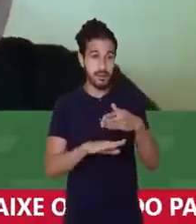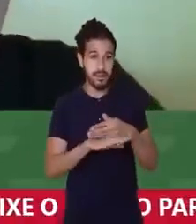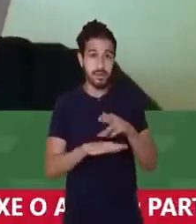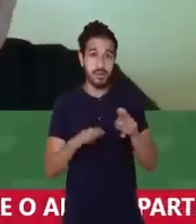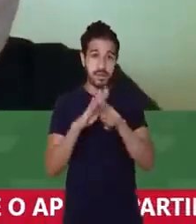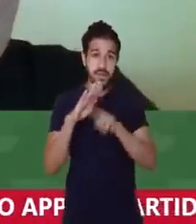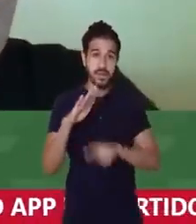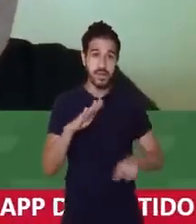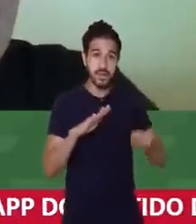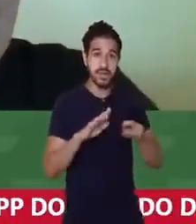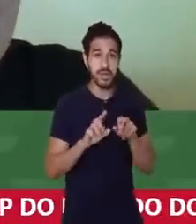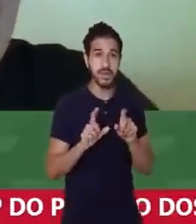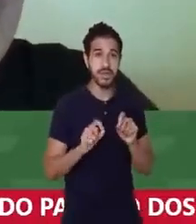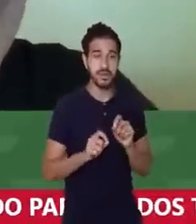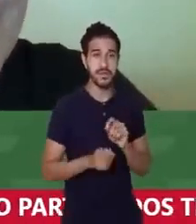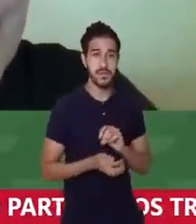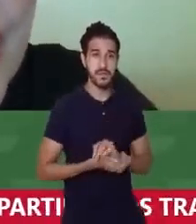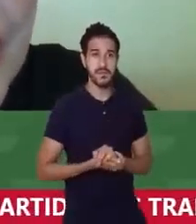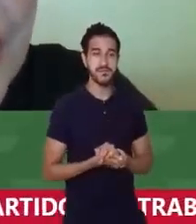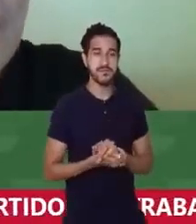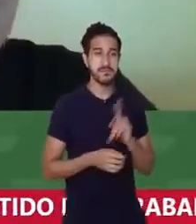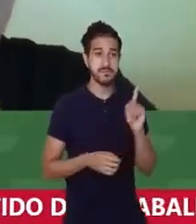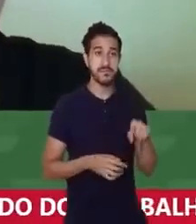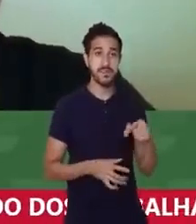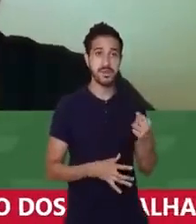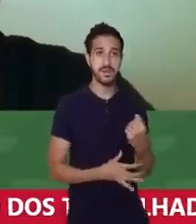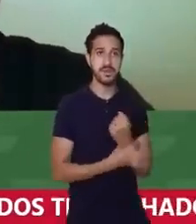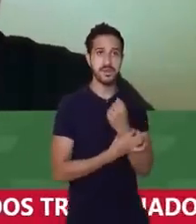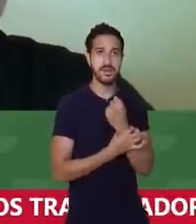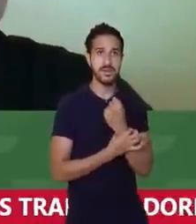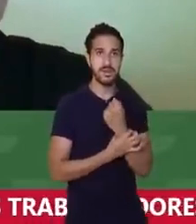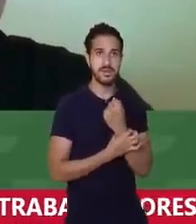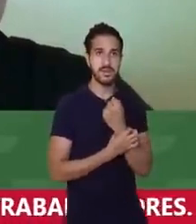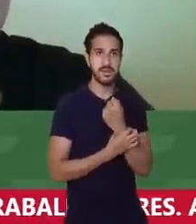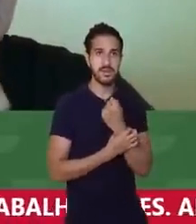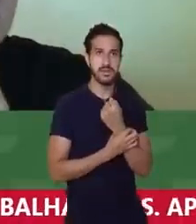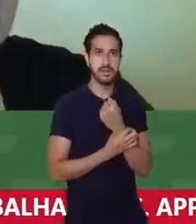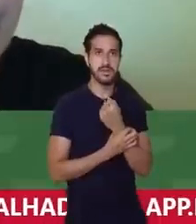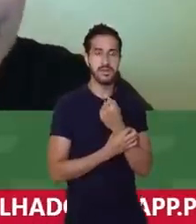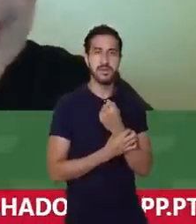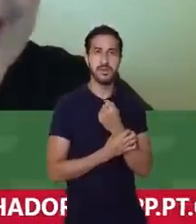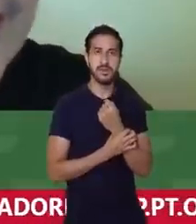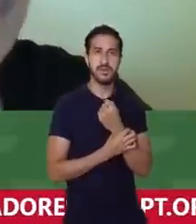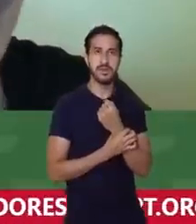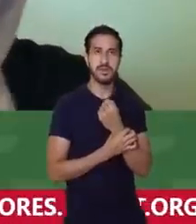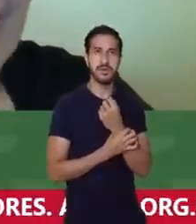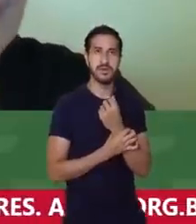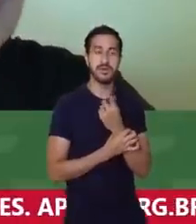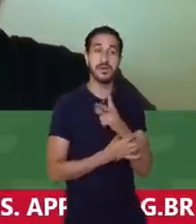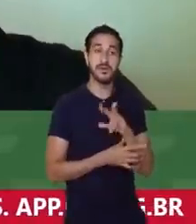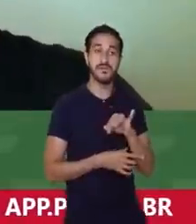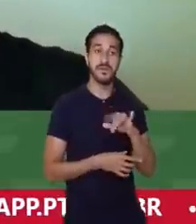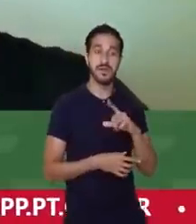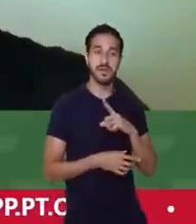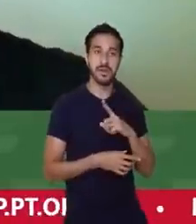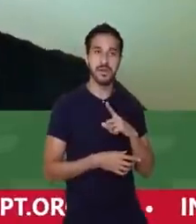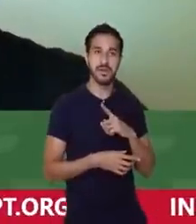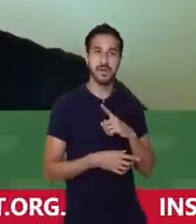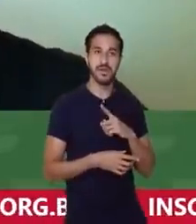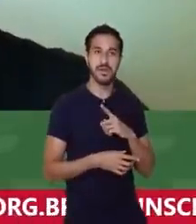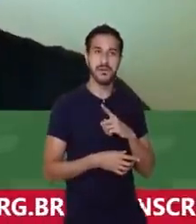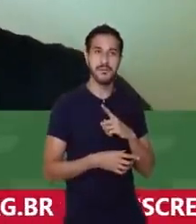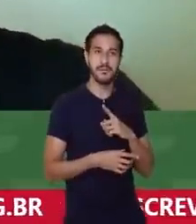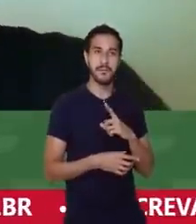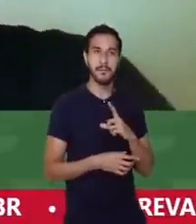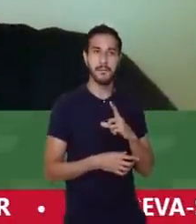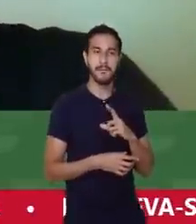universidade é a garantia que você terá, que você vai